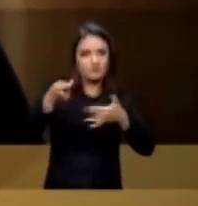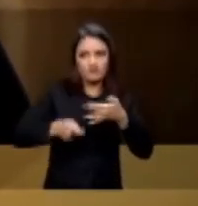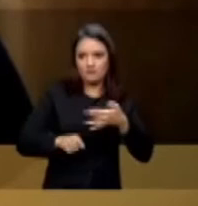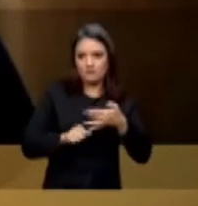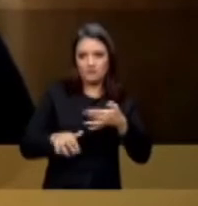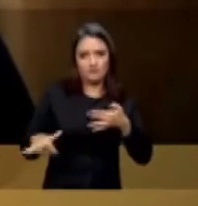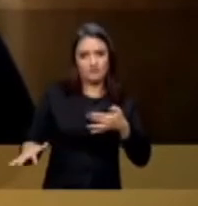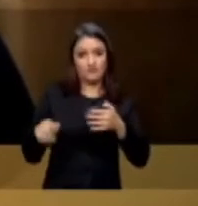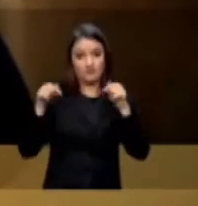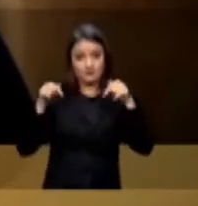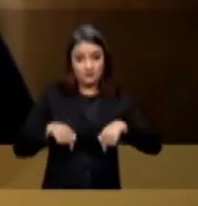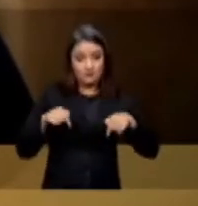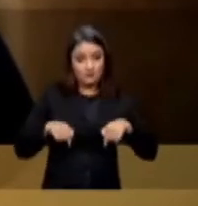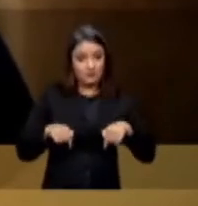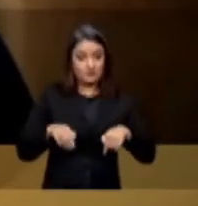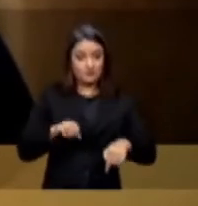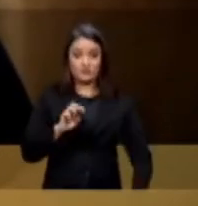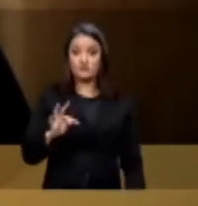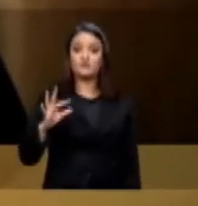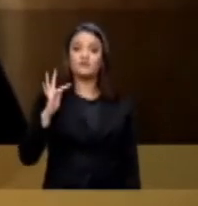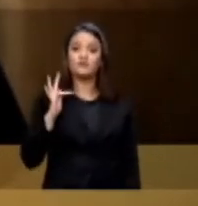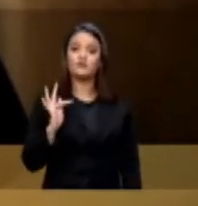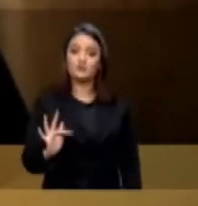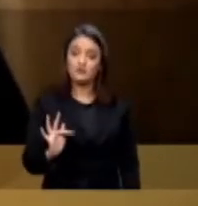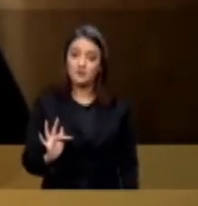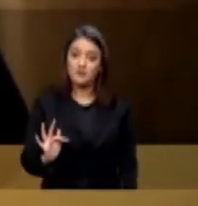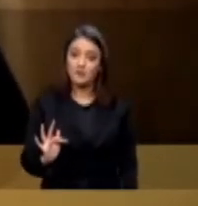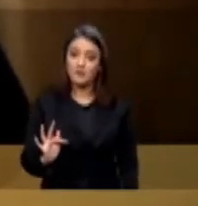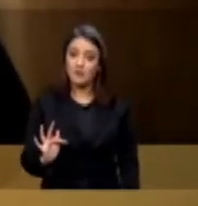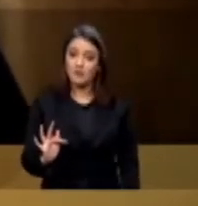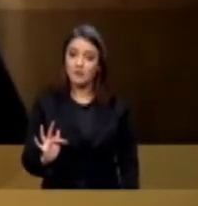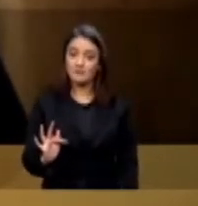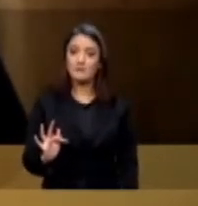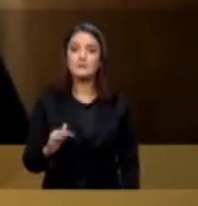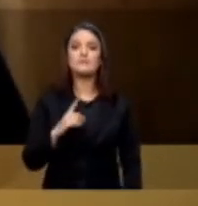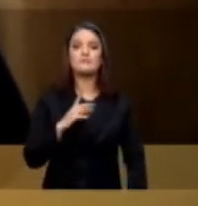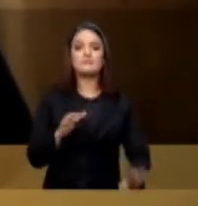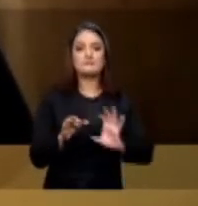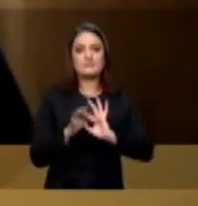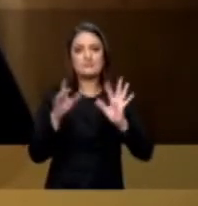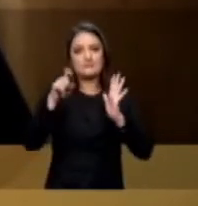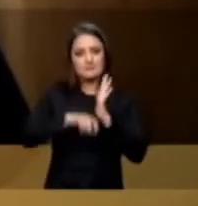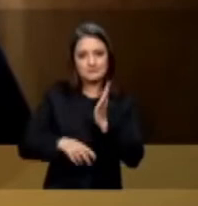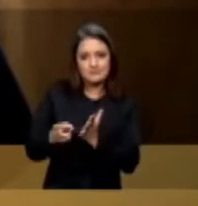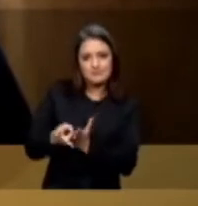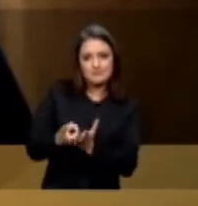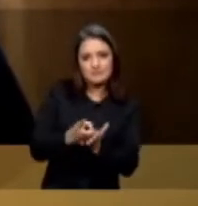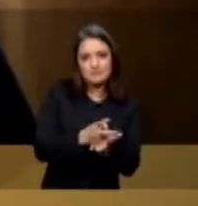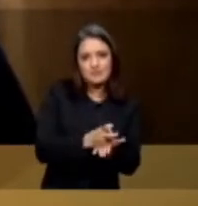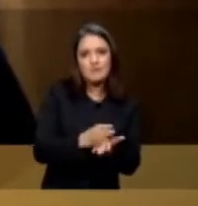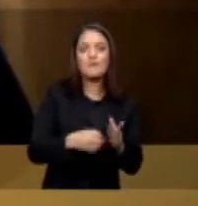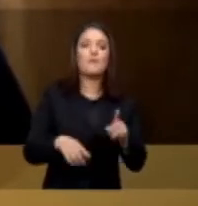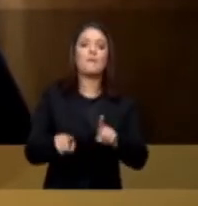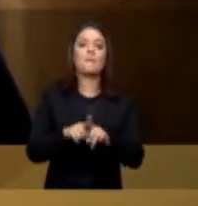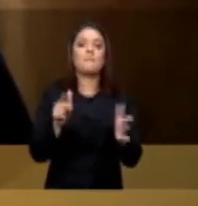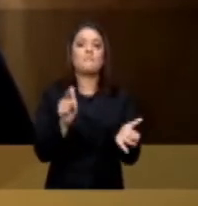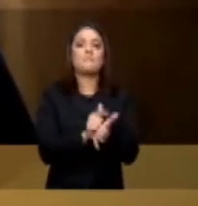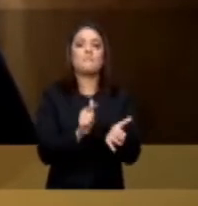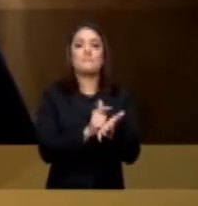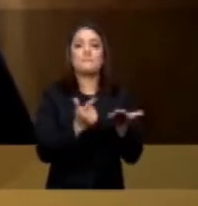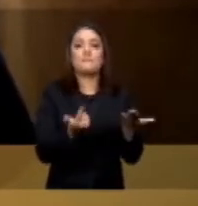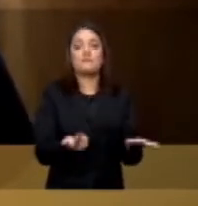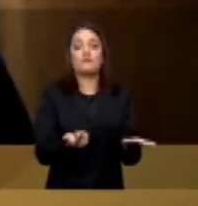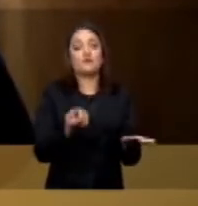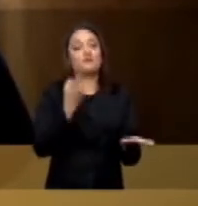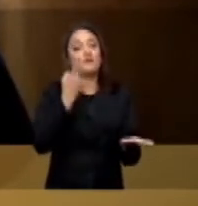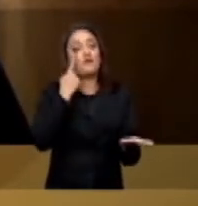tribunal. Esse tribunal abdica de examinar na liberdade tributária, tá, na liberdade do papel para impressão, aquilo que